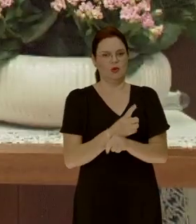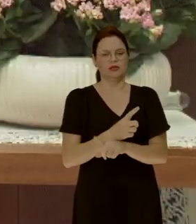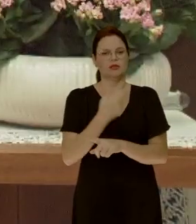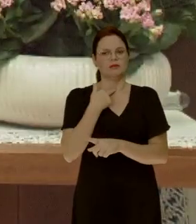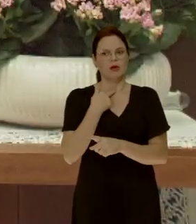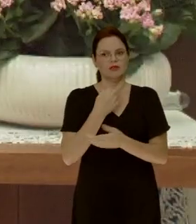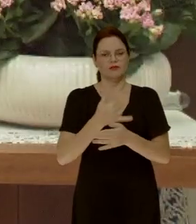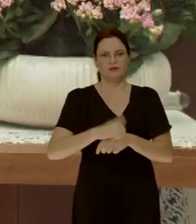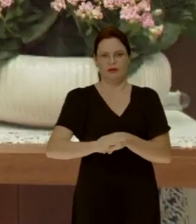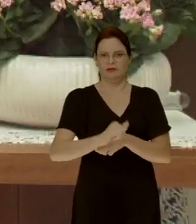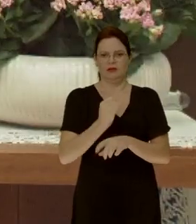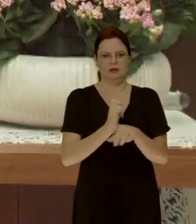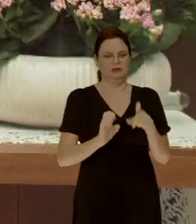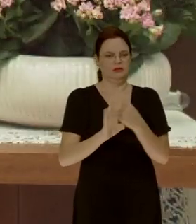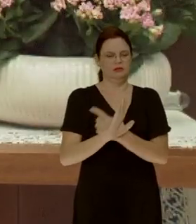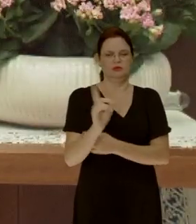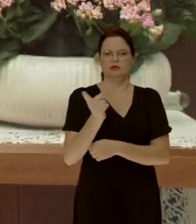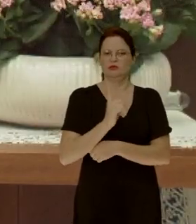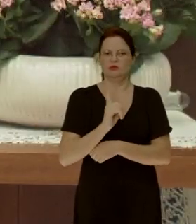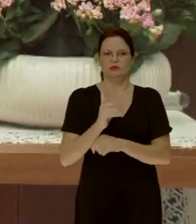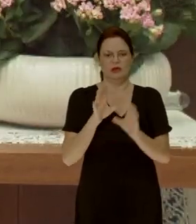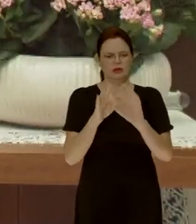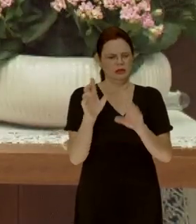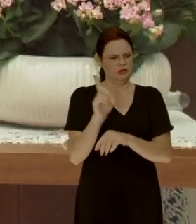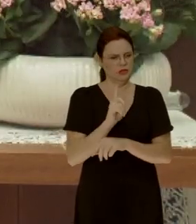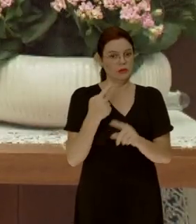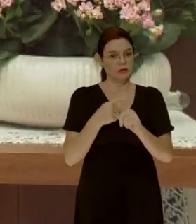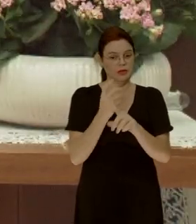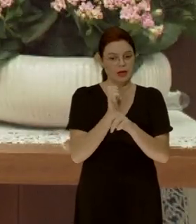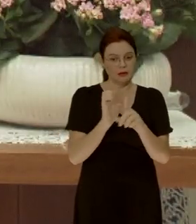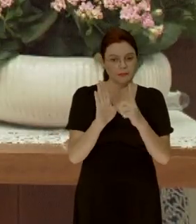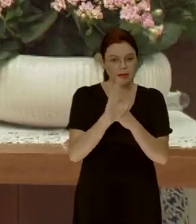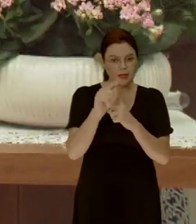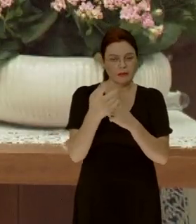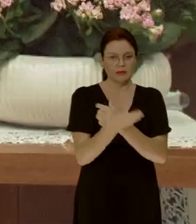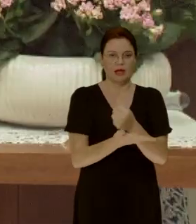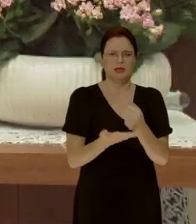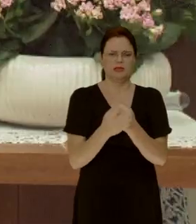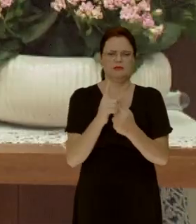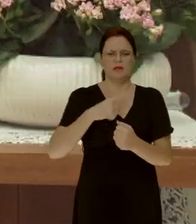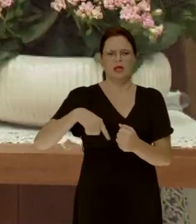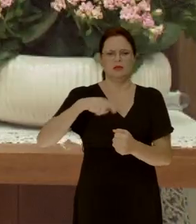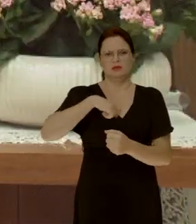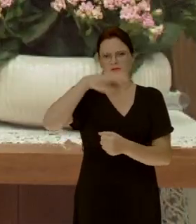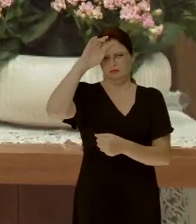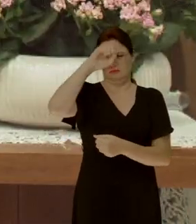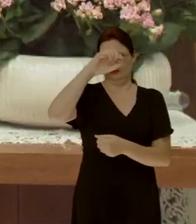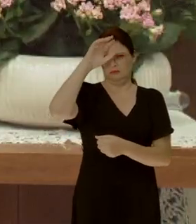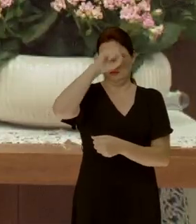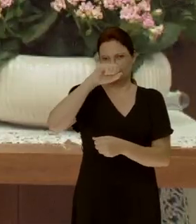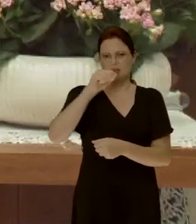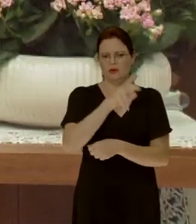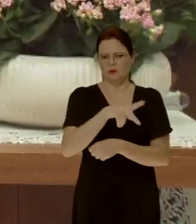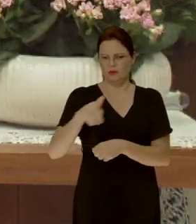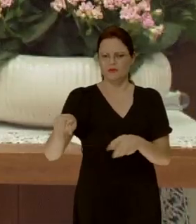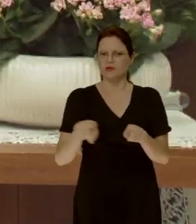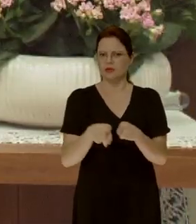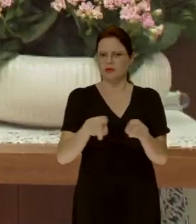deixem. A escola bíblica é essencial à formação do professor.